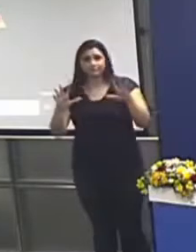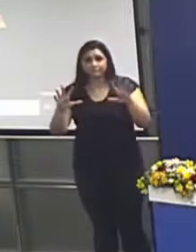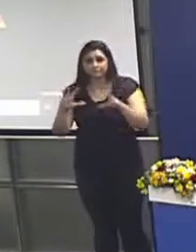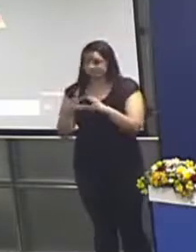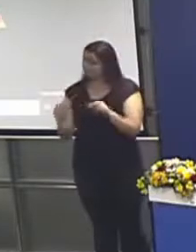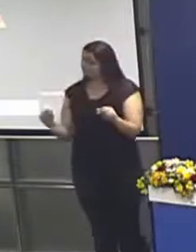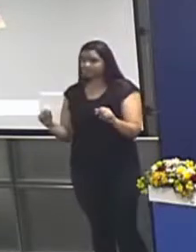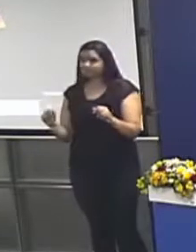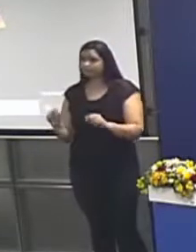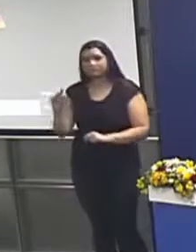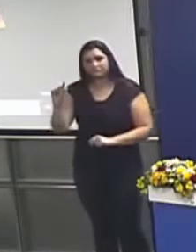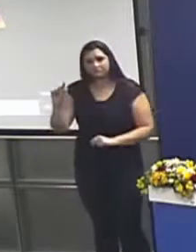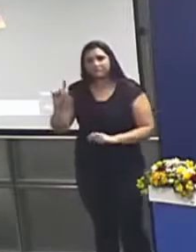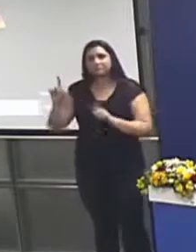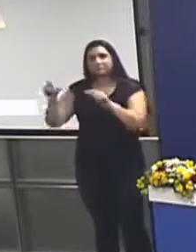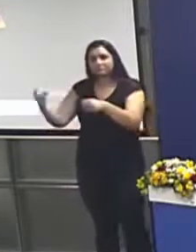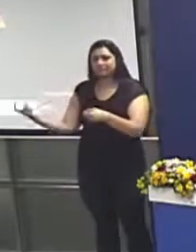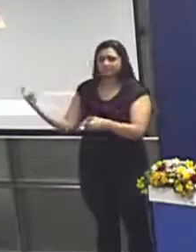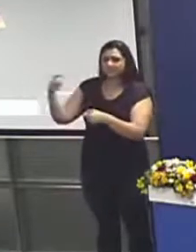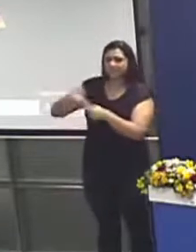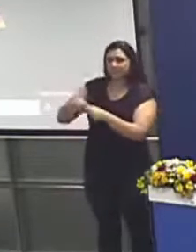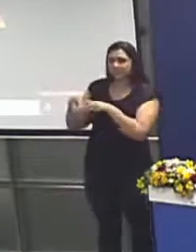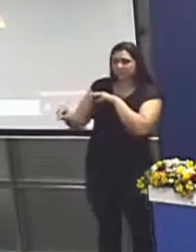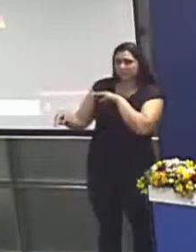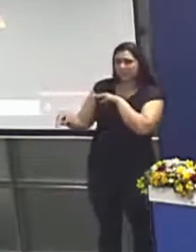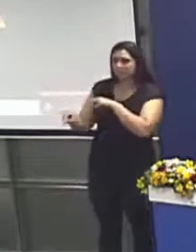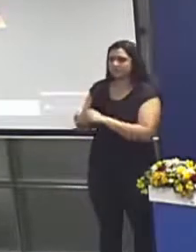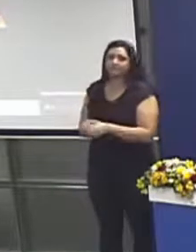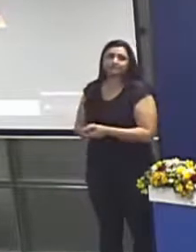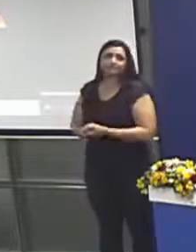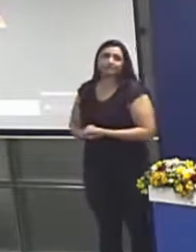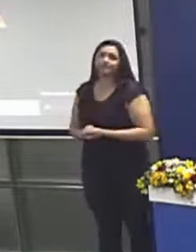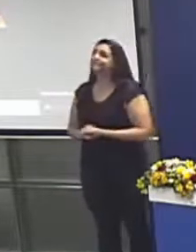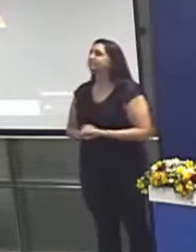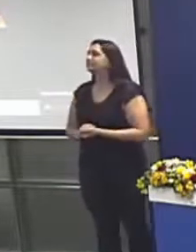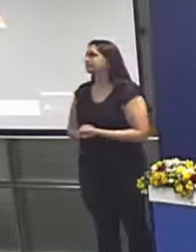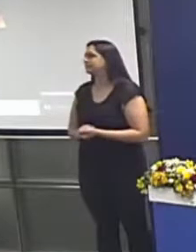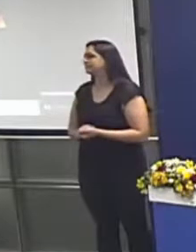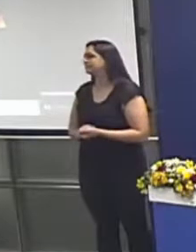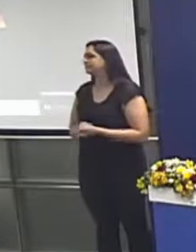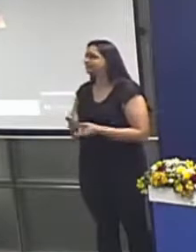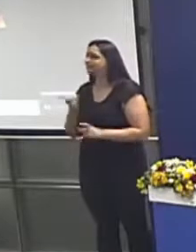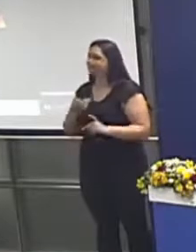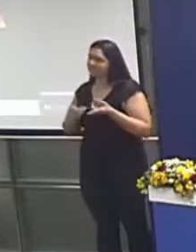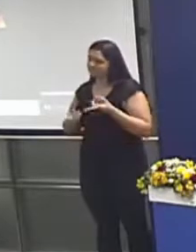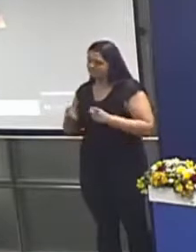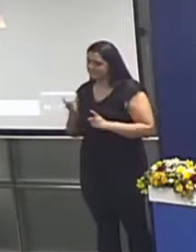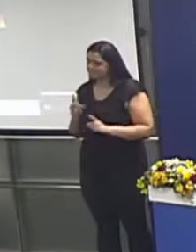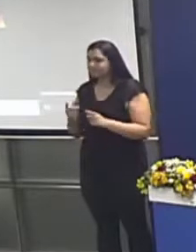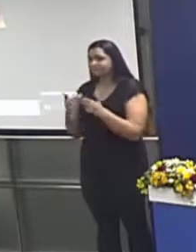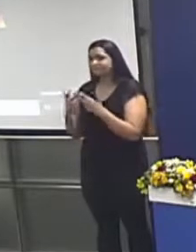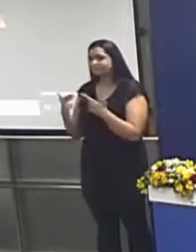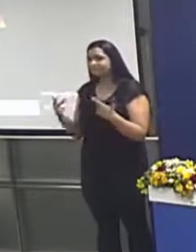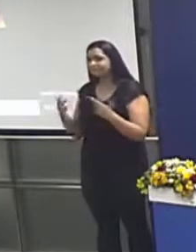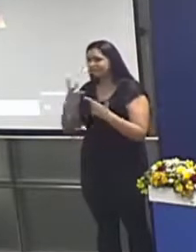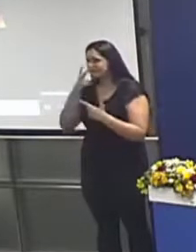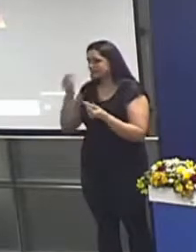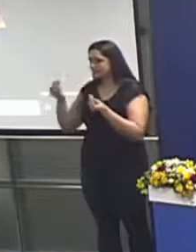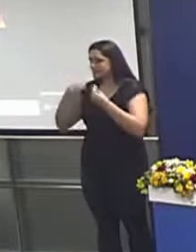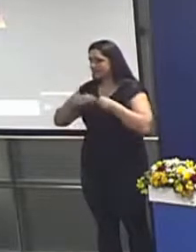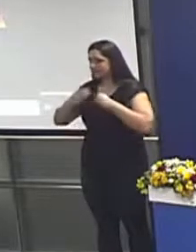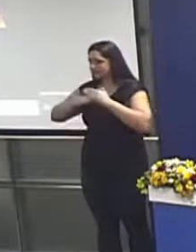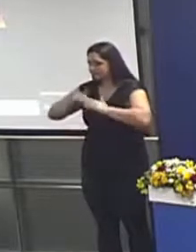acabou, tem mais. Daqui a pouco voltamos após os comerciais. A depressão é a primeira causa de